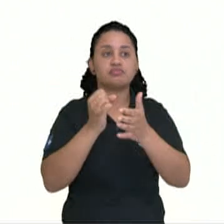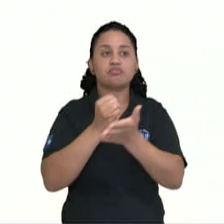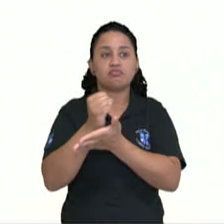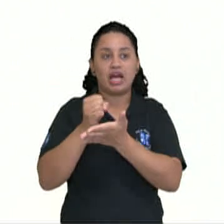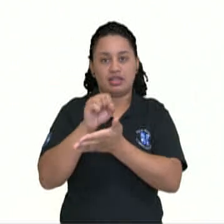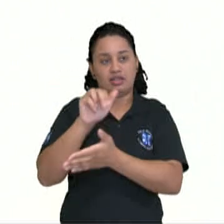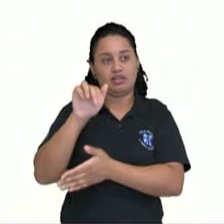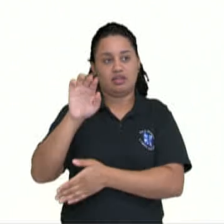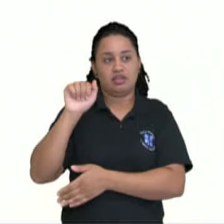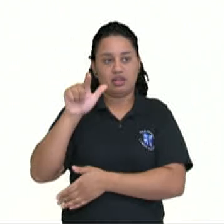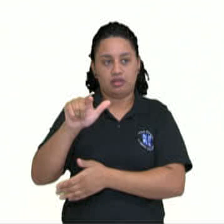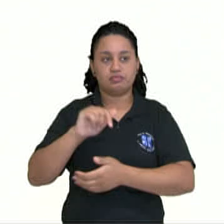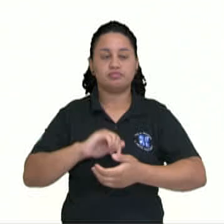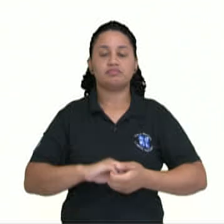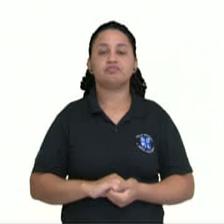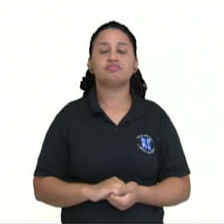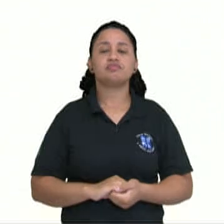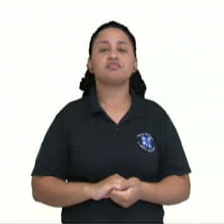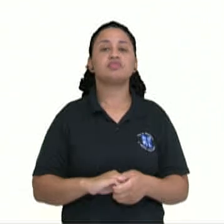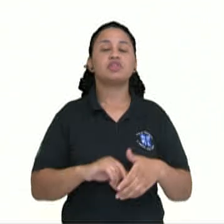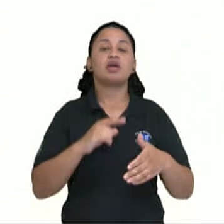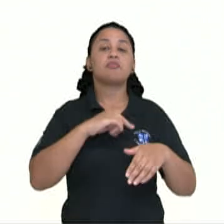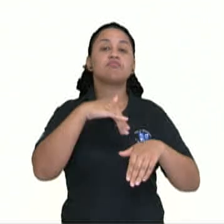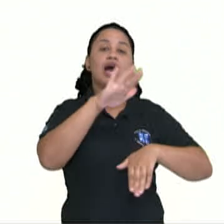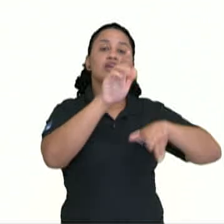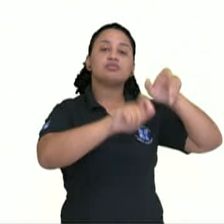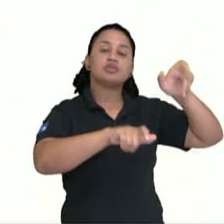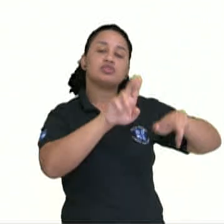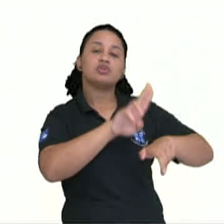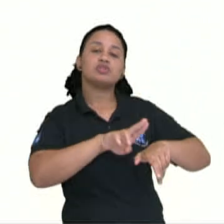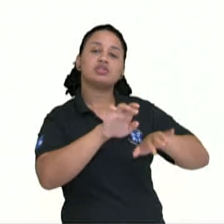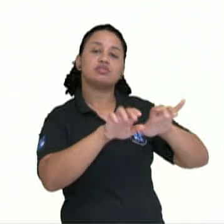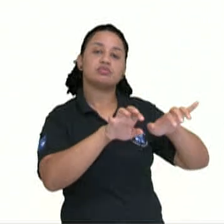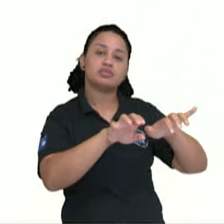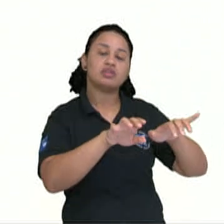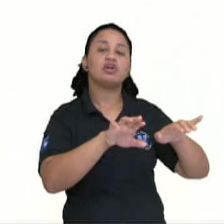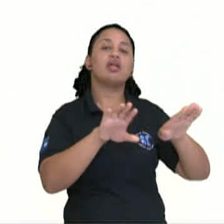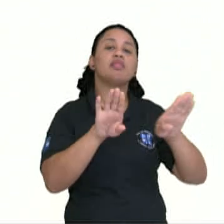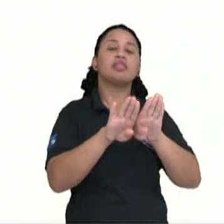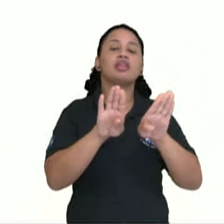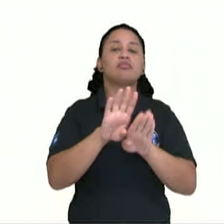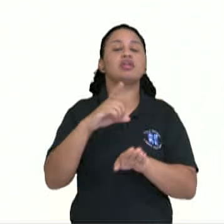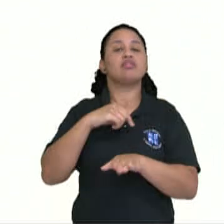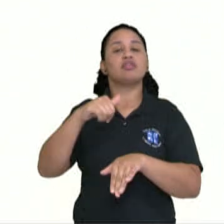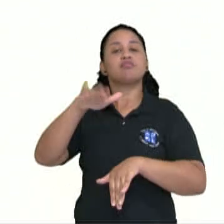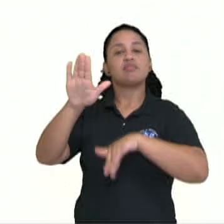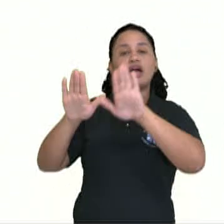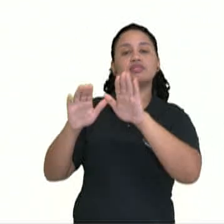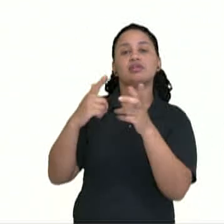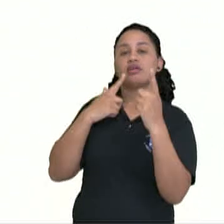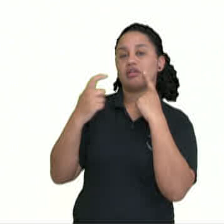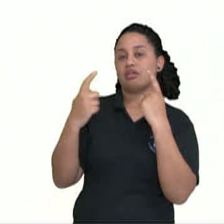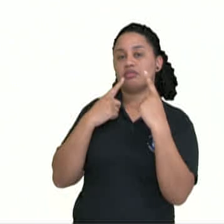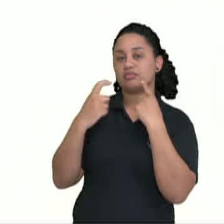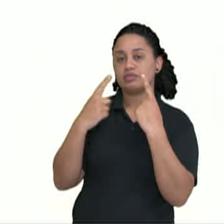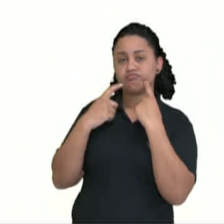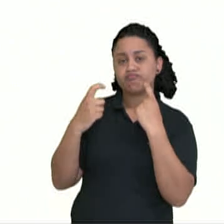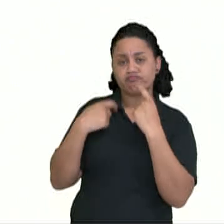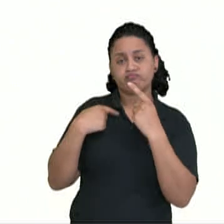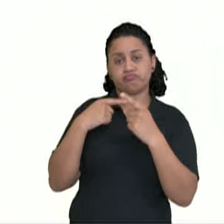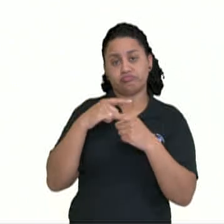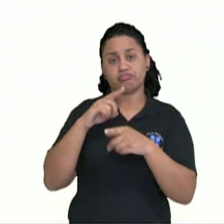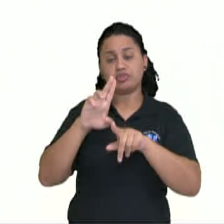Telecomunicações Anatel. Com mais gente fazendo tudo pelo computador ou celular, também aumentaram as reclamações sobre